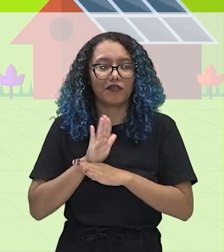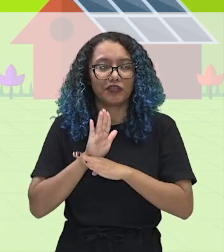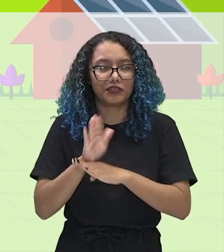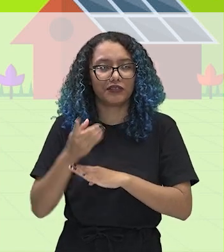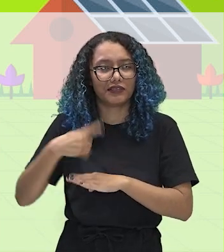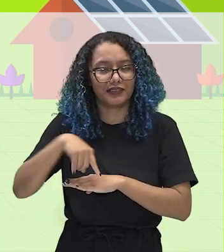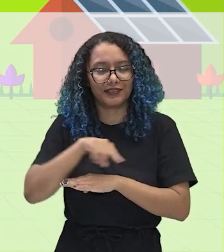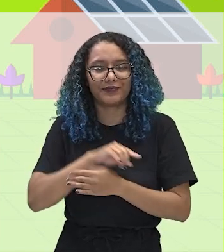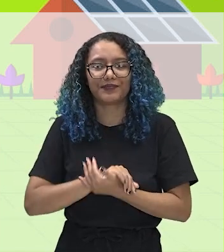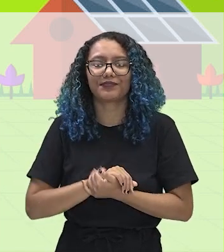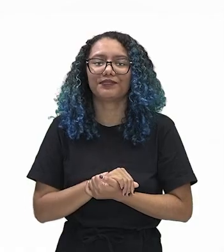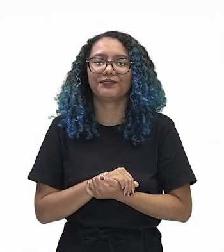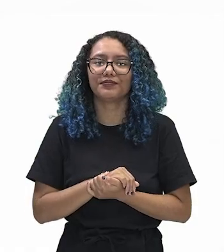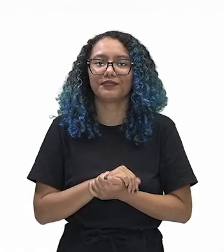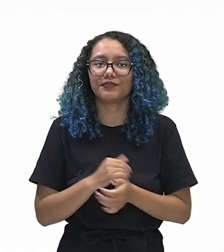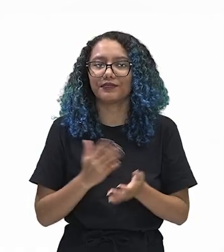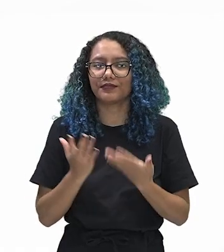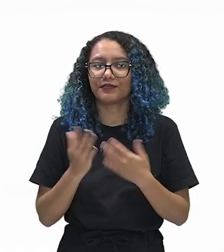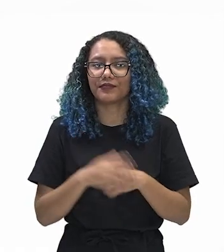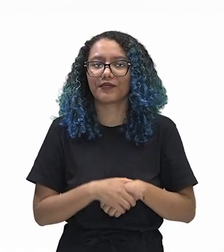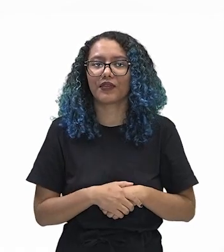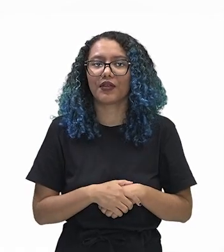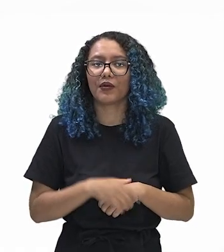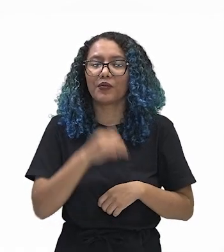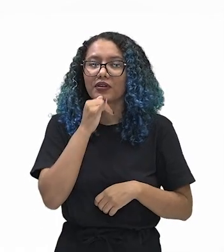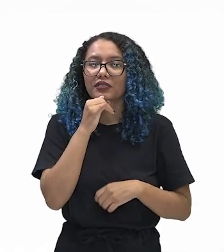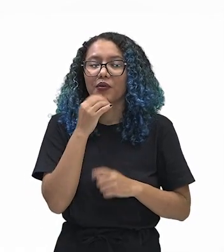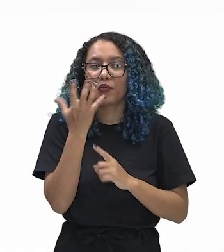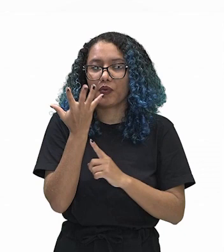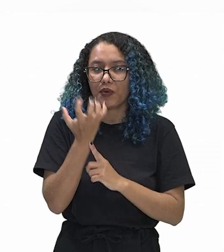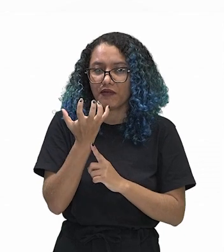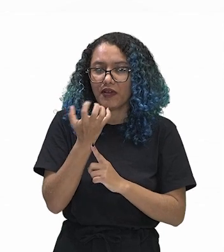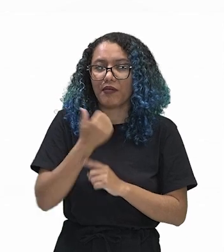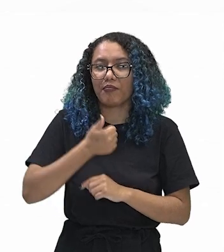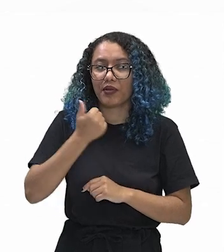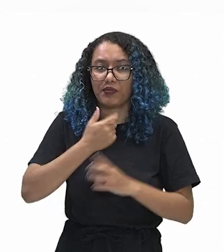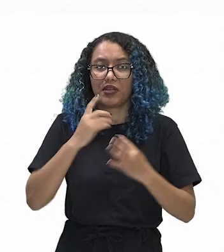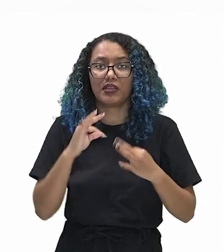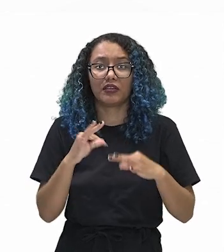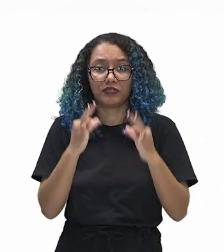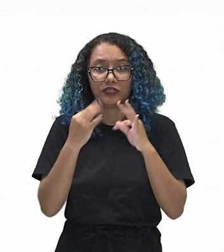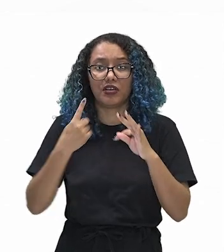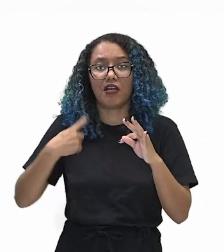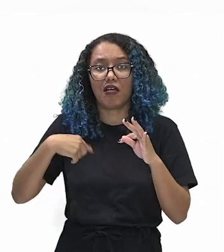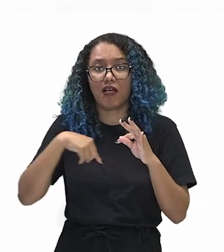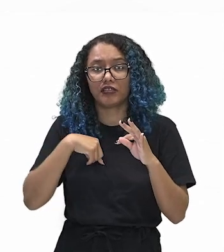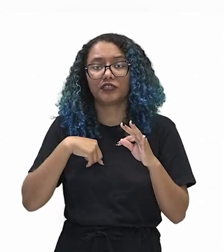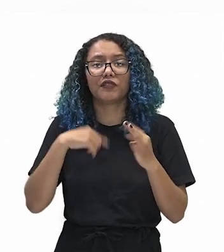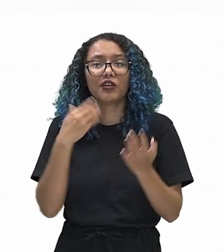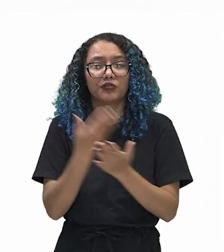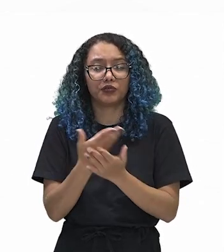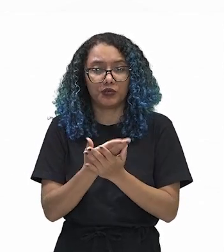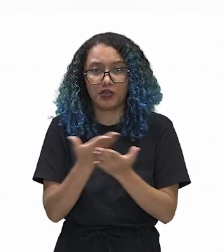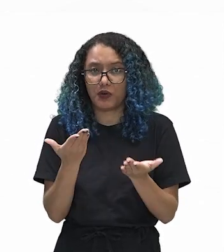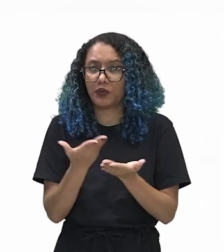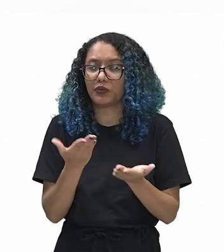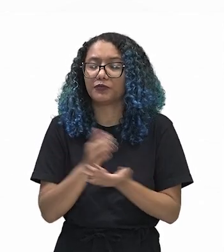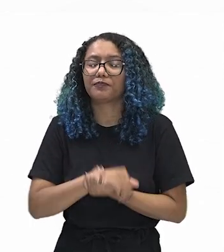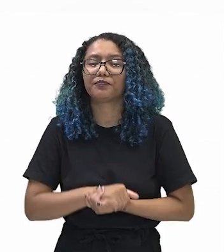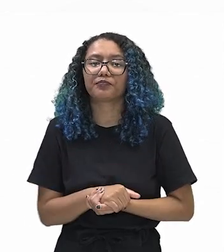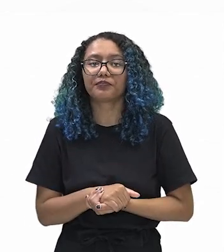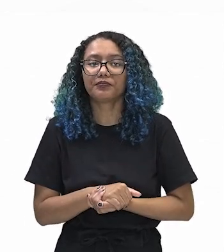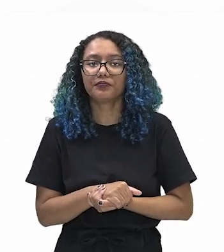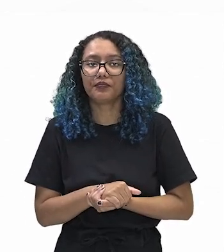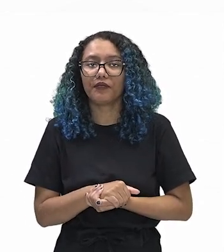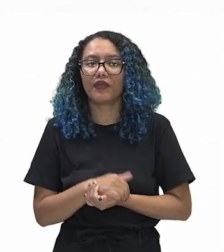trabalho. Pessoal, dá só uma olhada. A Wi-Fi é uma das primeiras tecnologias que nós vamos tratar na nossa aula de hoje, tá?